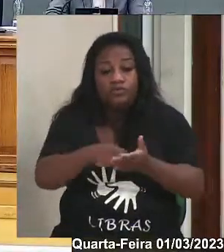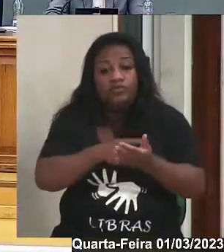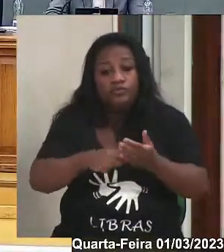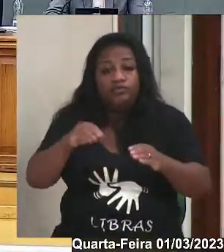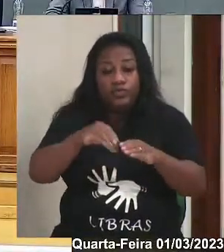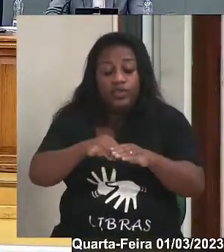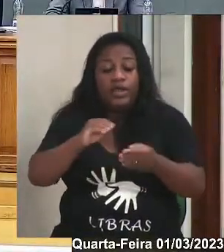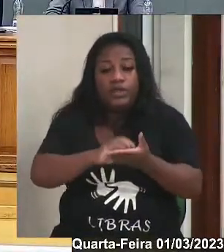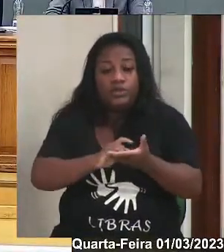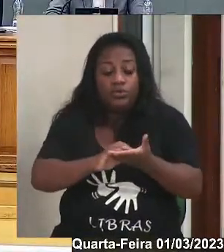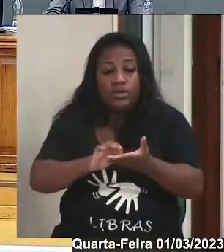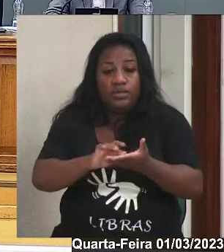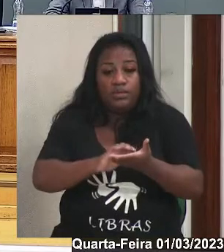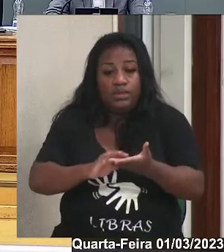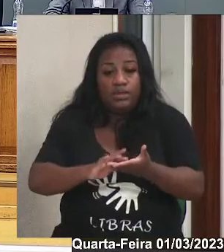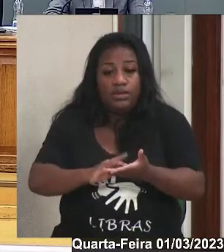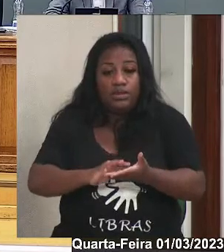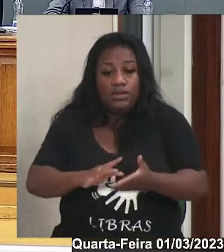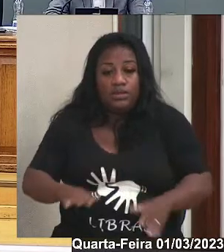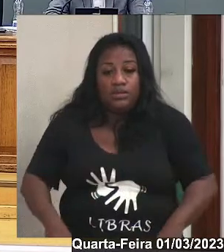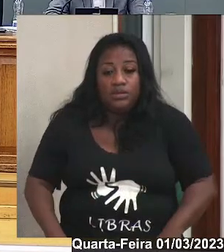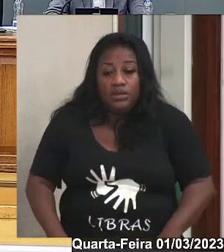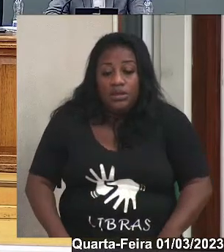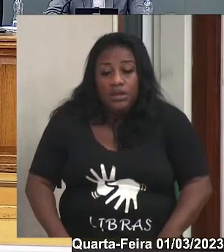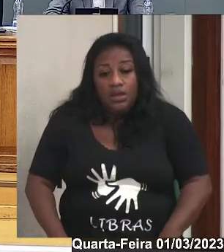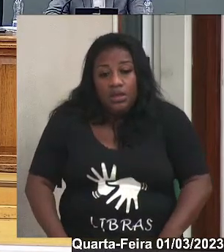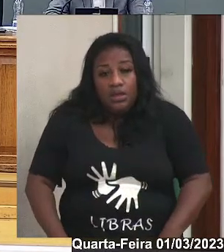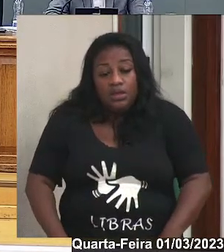podem computar o voto de forma eletrônica.